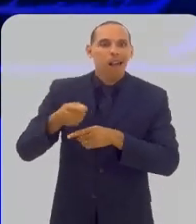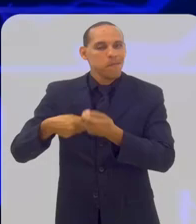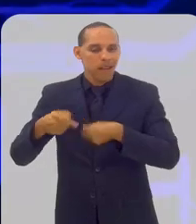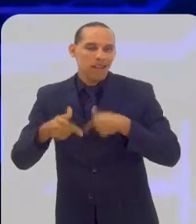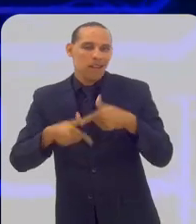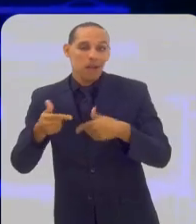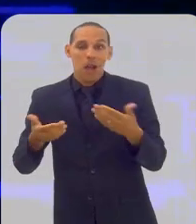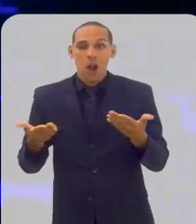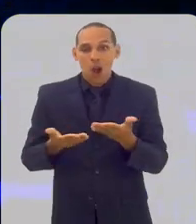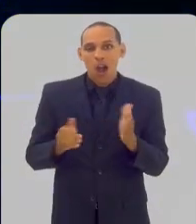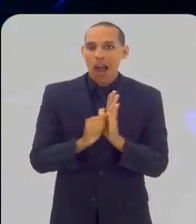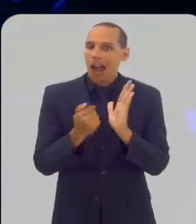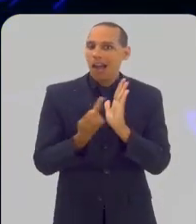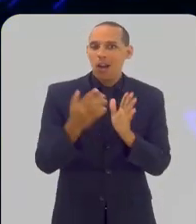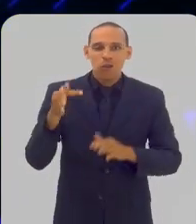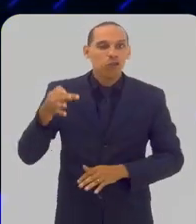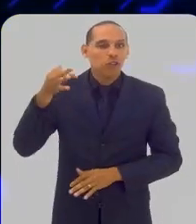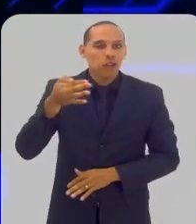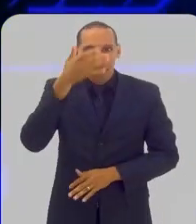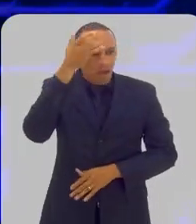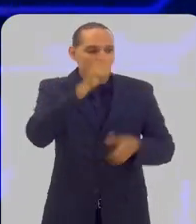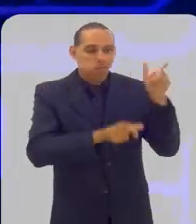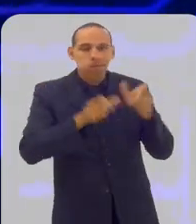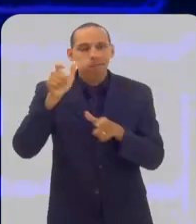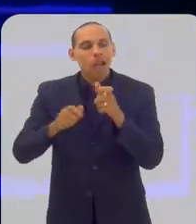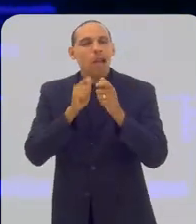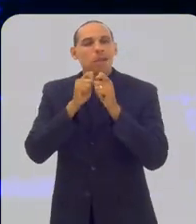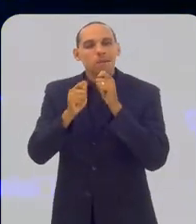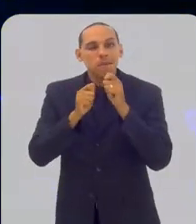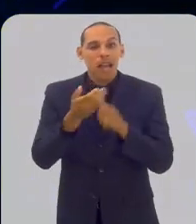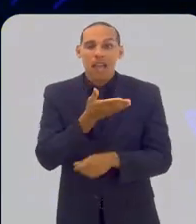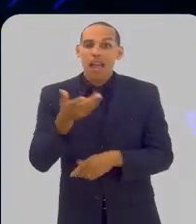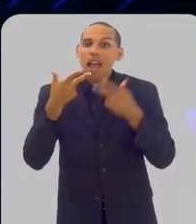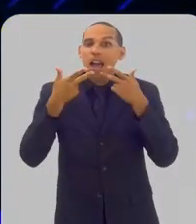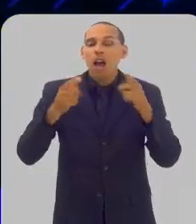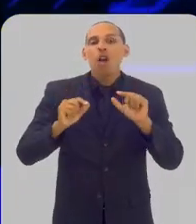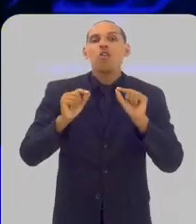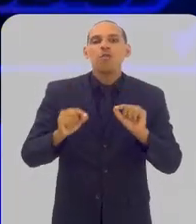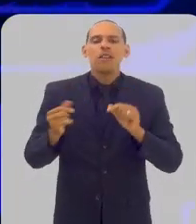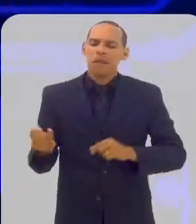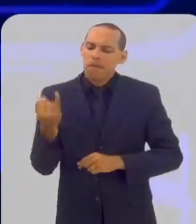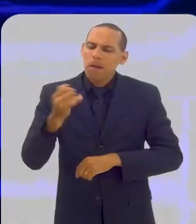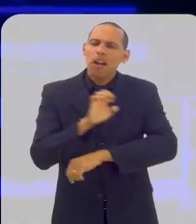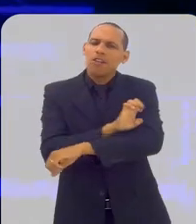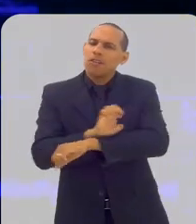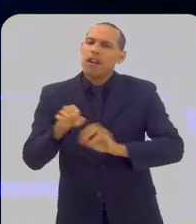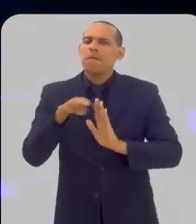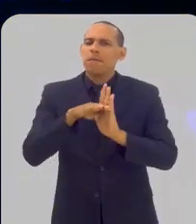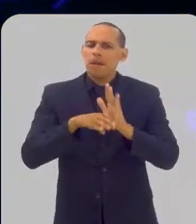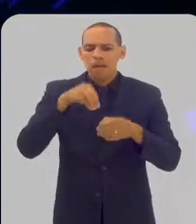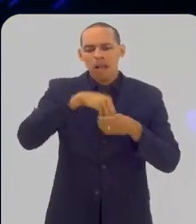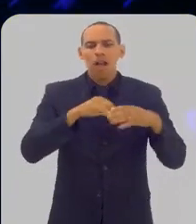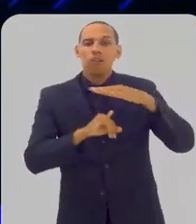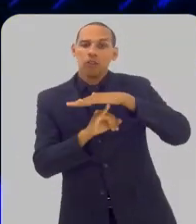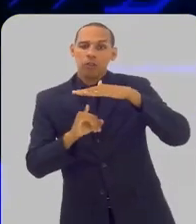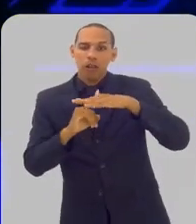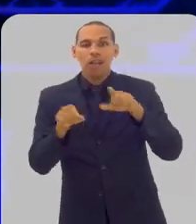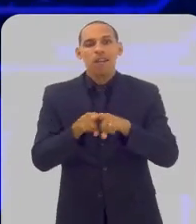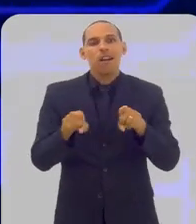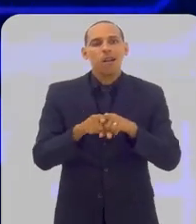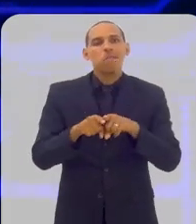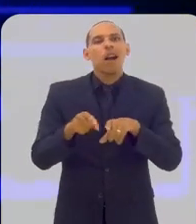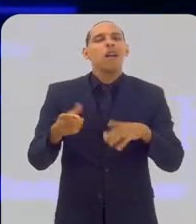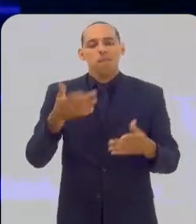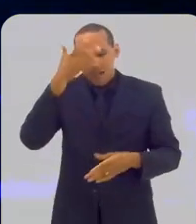na agenda de futuro de hoje nossos entrevistados falam sobre a importância das instituições investirem em programas educacionais